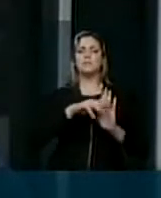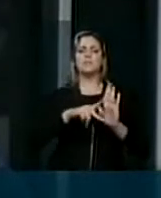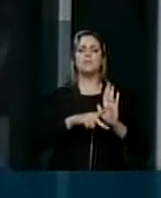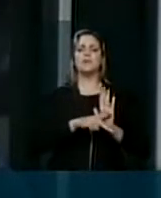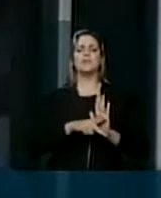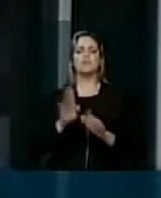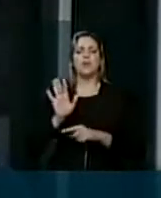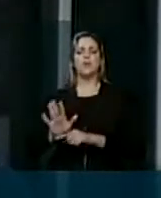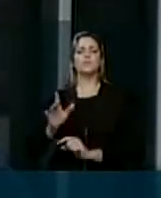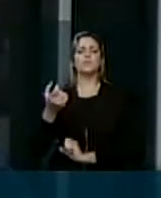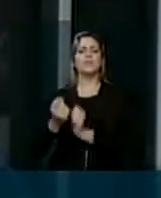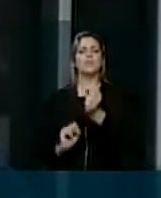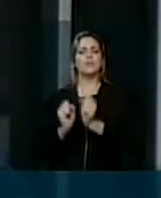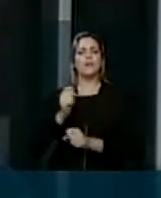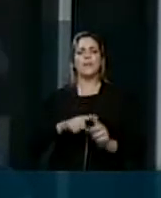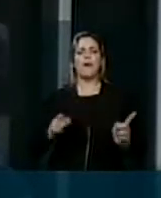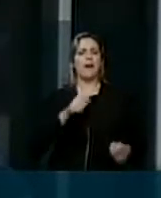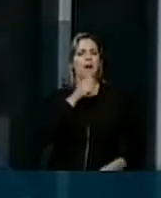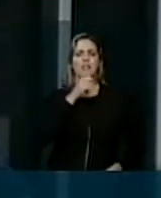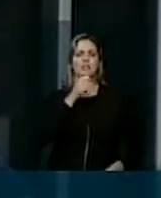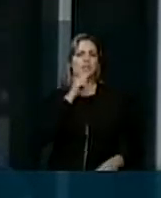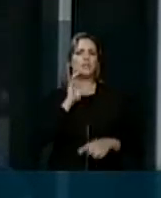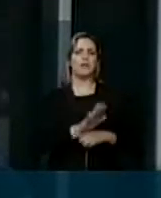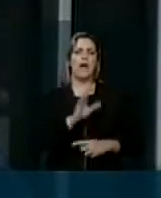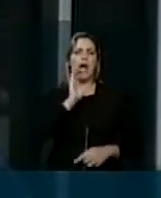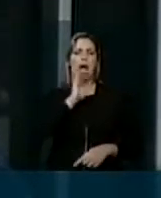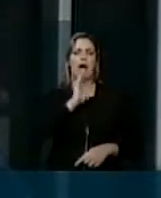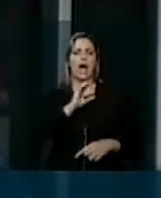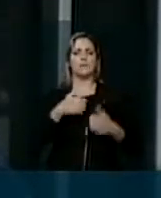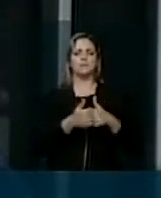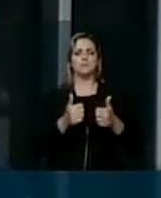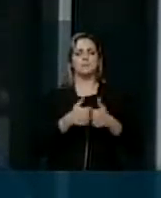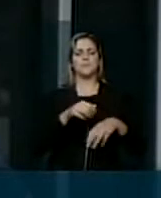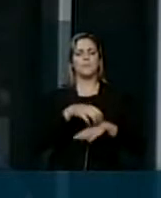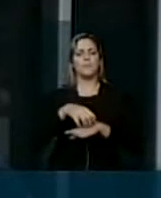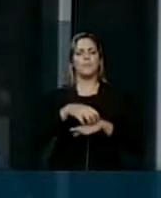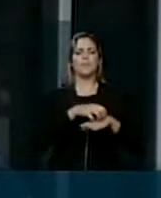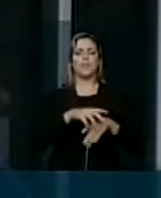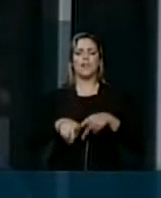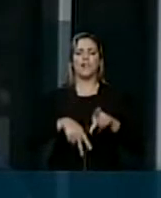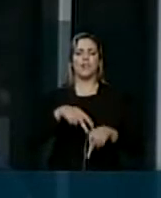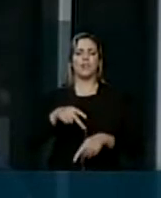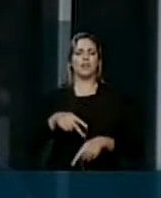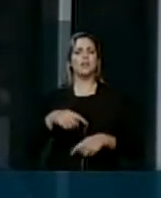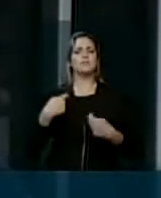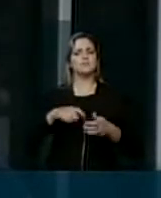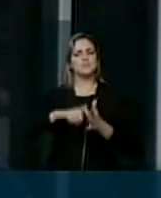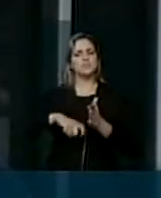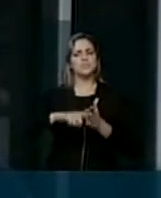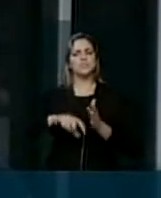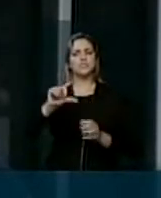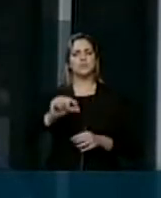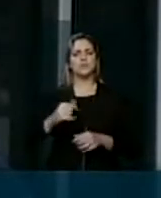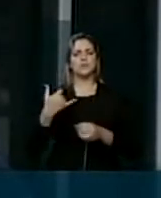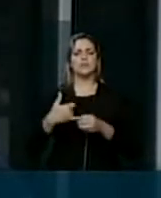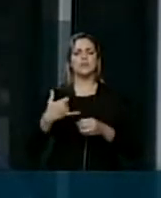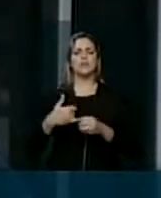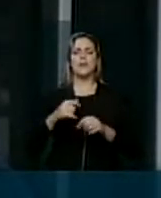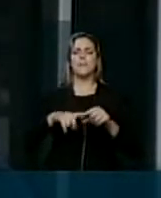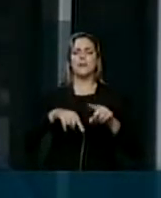diz respeito à mobilidade urbana. Nós temos que também agir rapidamente na desoneração